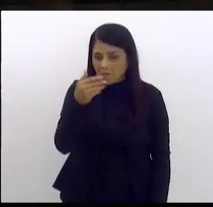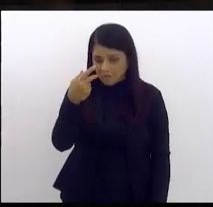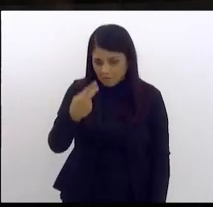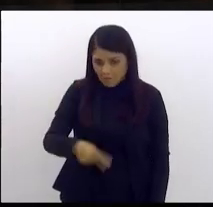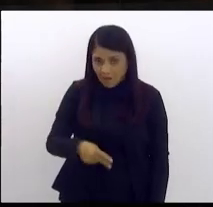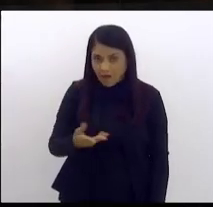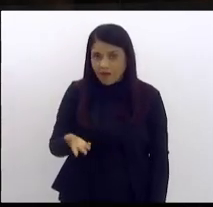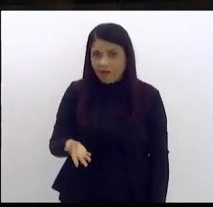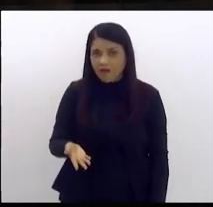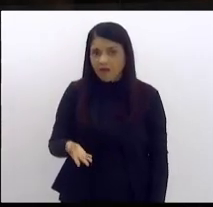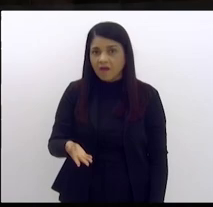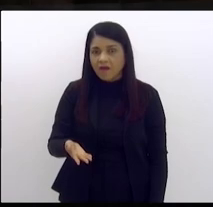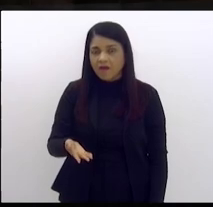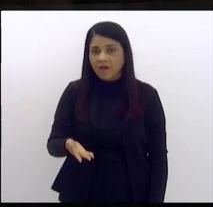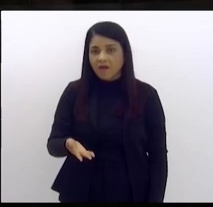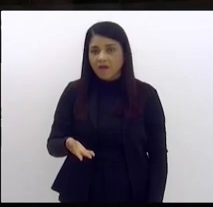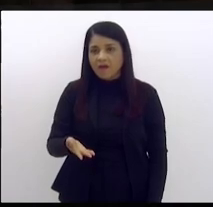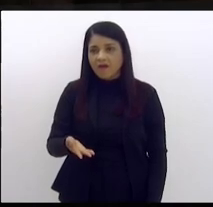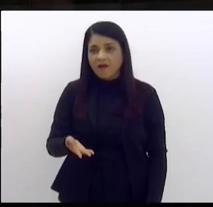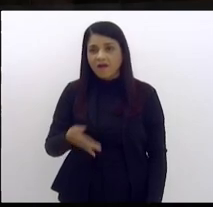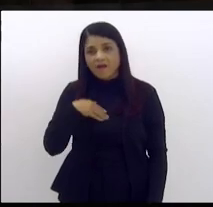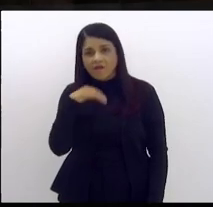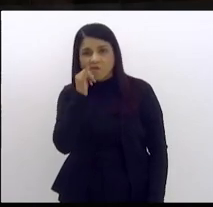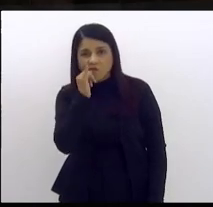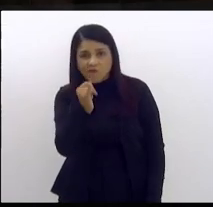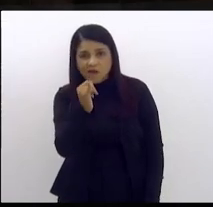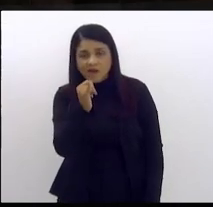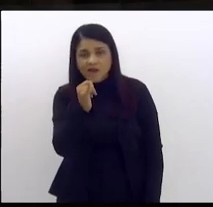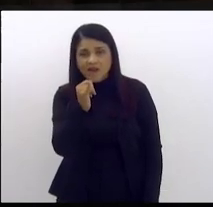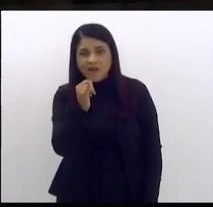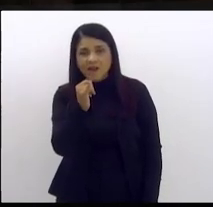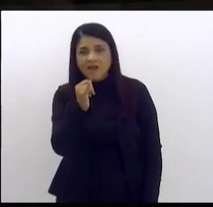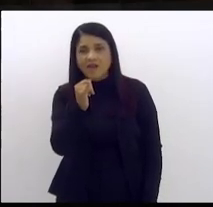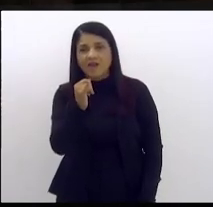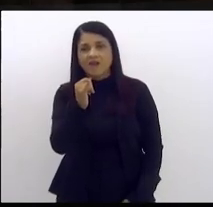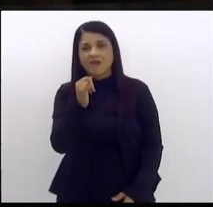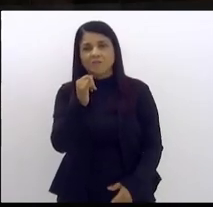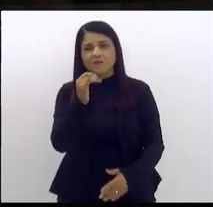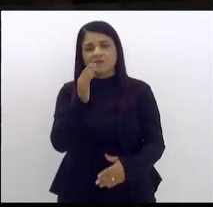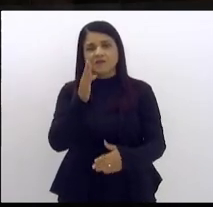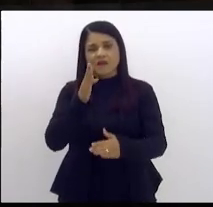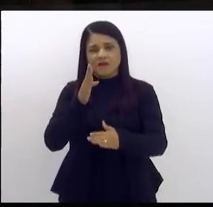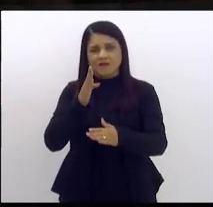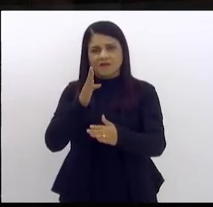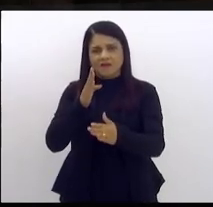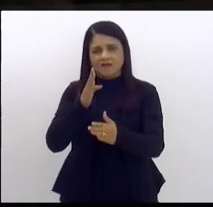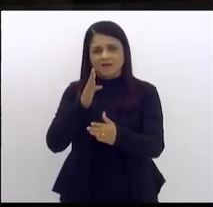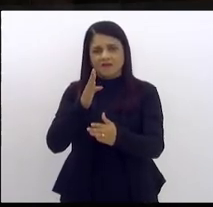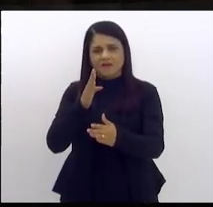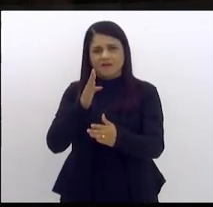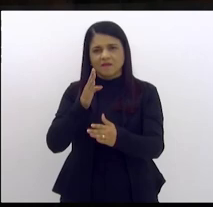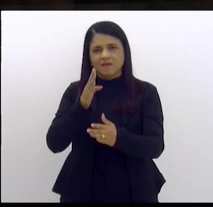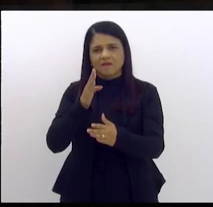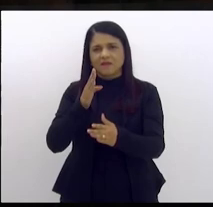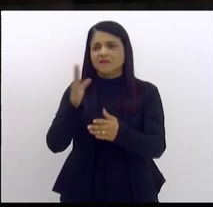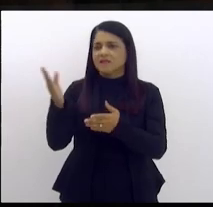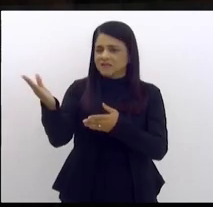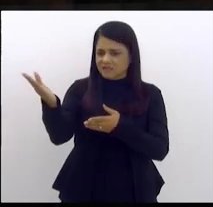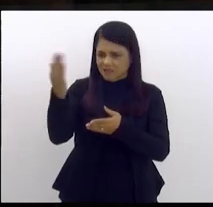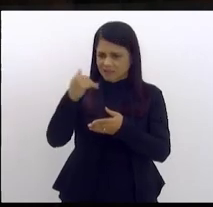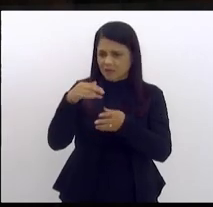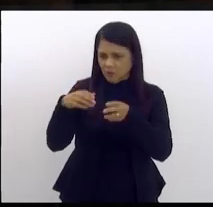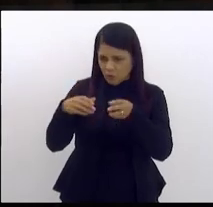brasileiro e diz o seguinte pode repatriar todos os brasileiros desde que eles